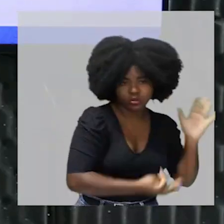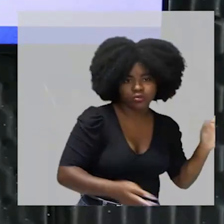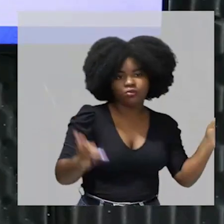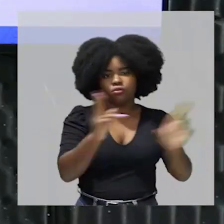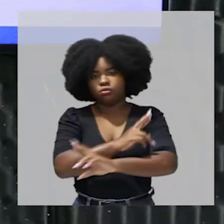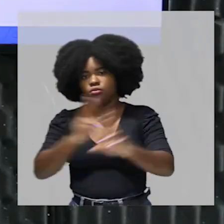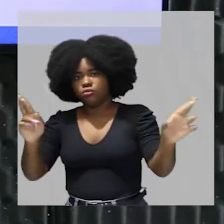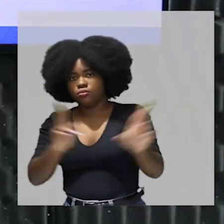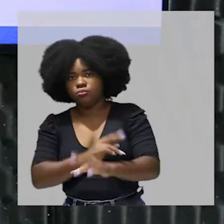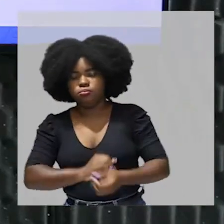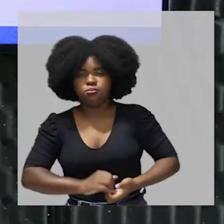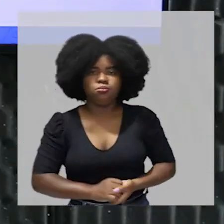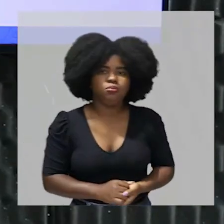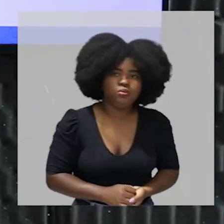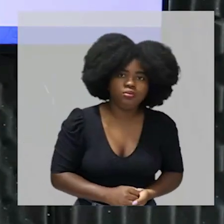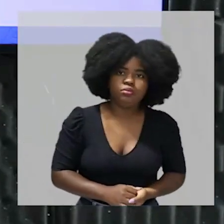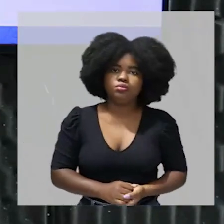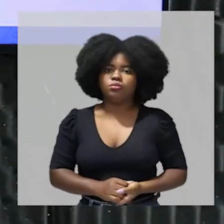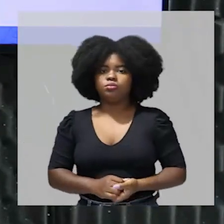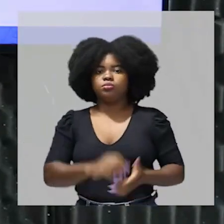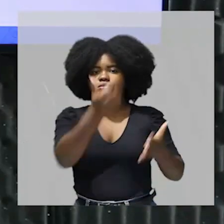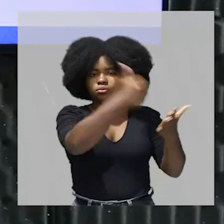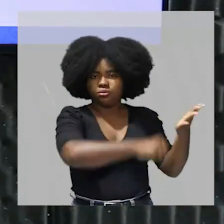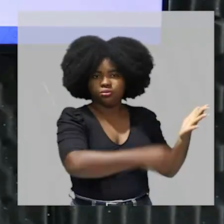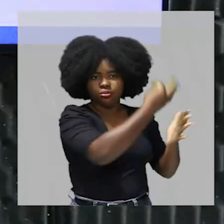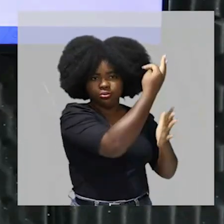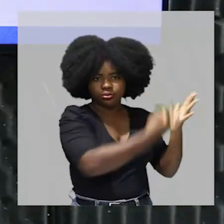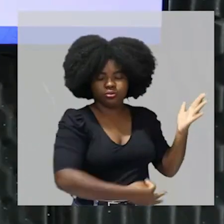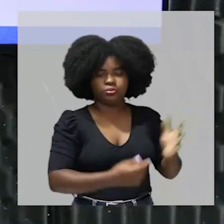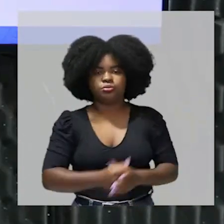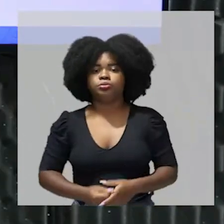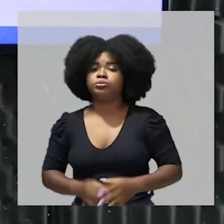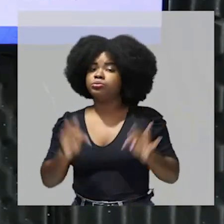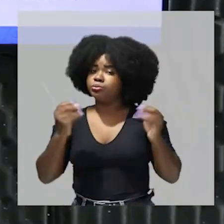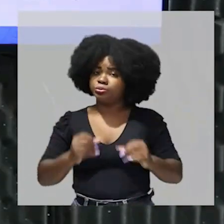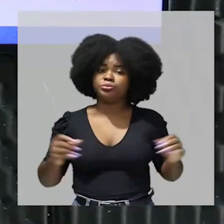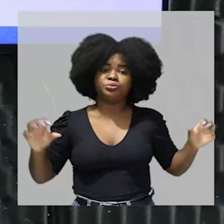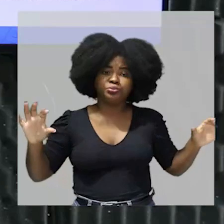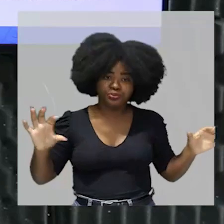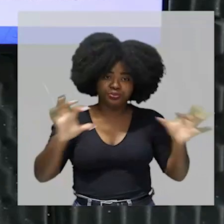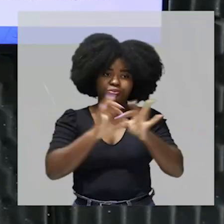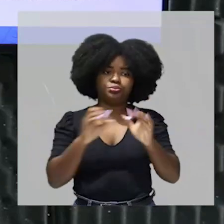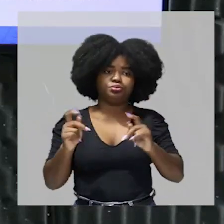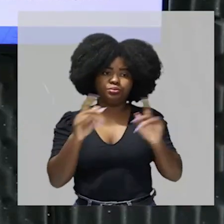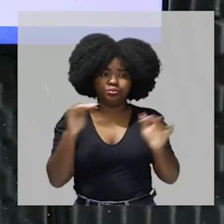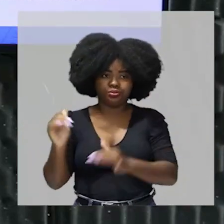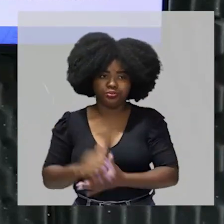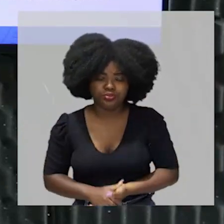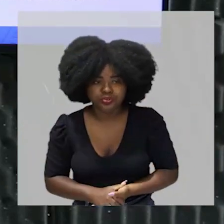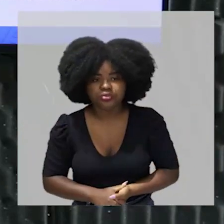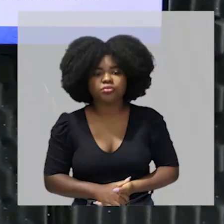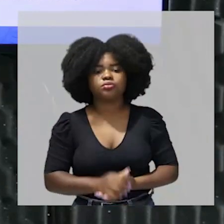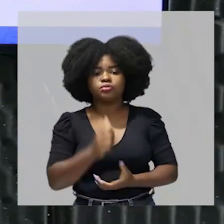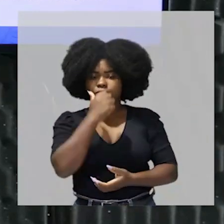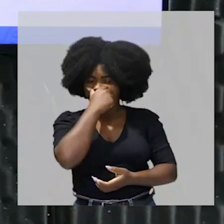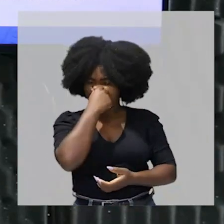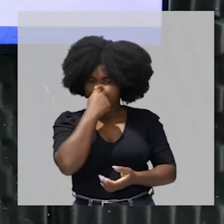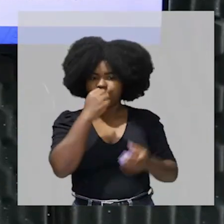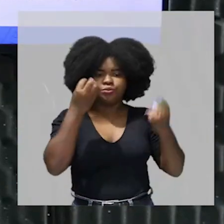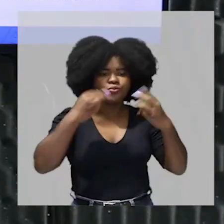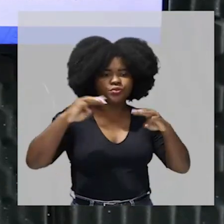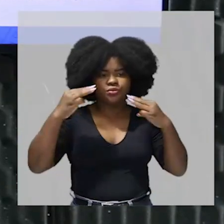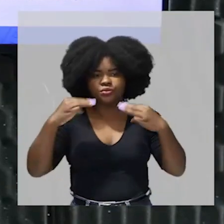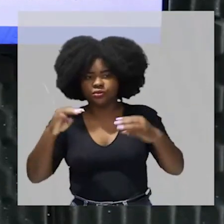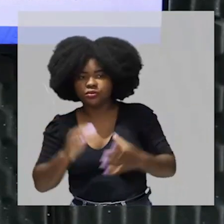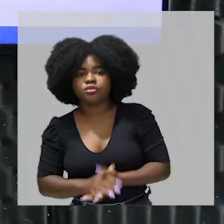mas eu já estou já estou me adiantando interpretação textual então é tudo junto e misturado Tá certo bom essa música